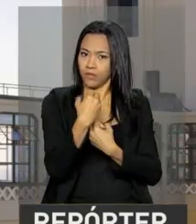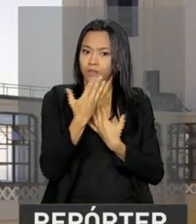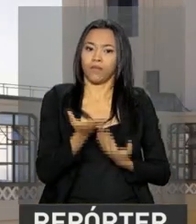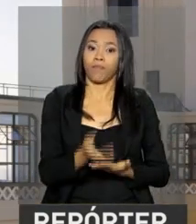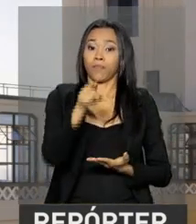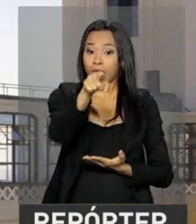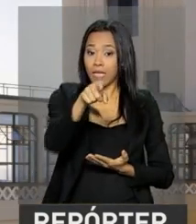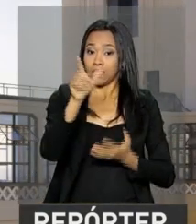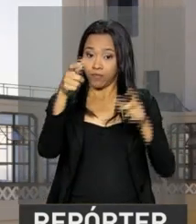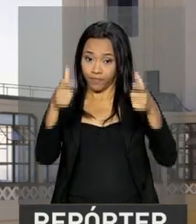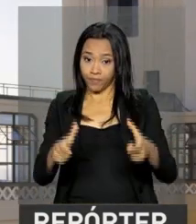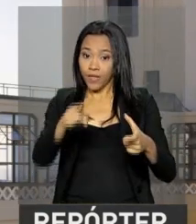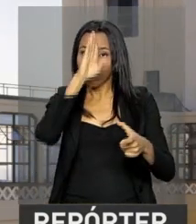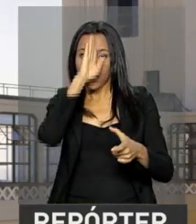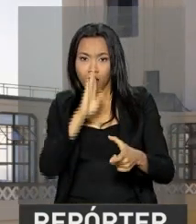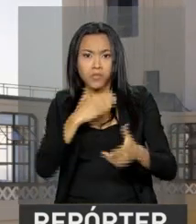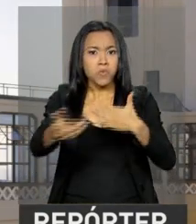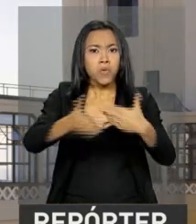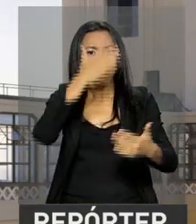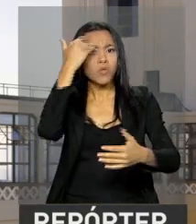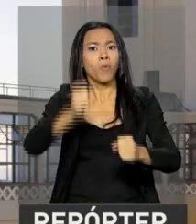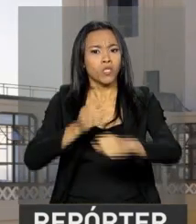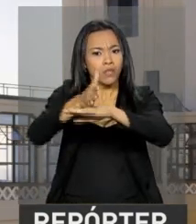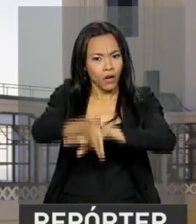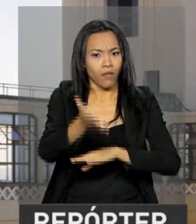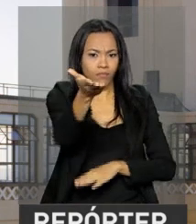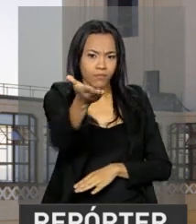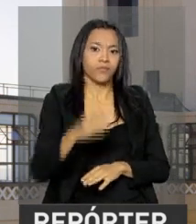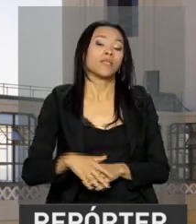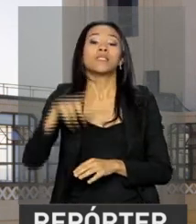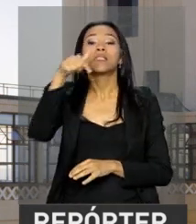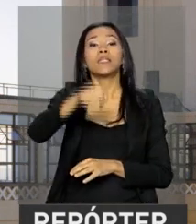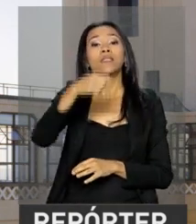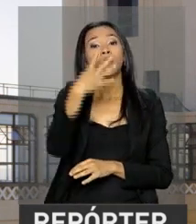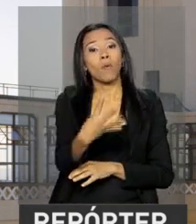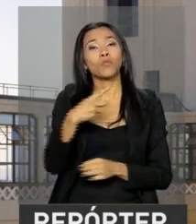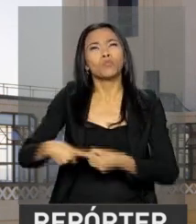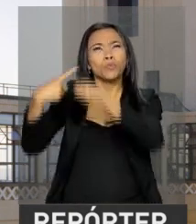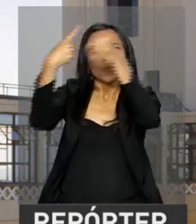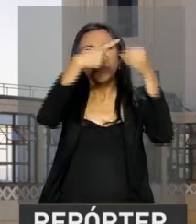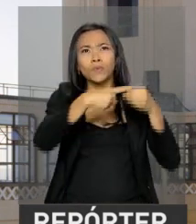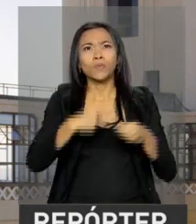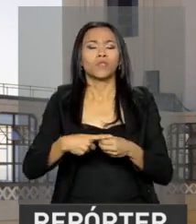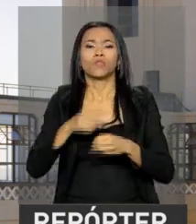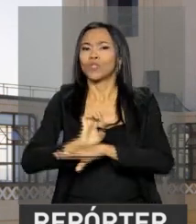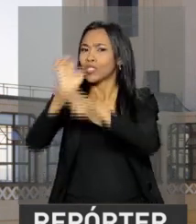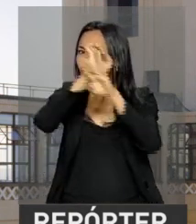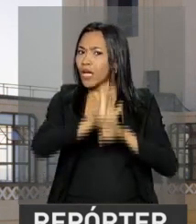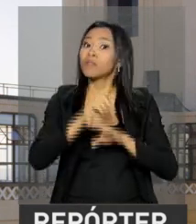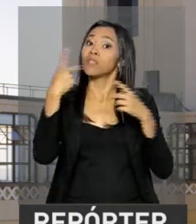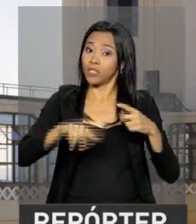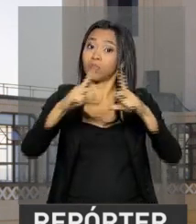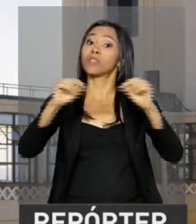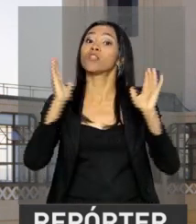brasil braços abertos é gratuito e qualquer pessoa pode fazer 74 municípios de todos os estados e do distrito federal já